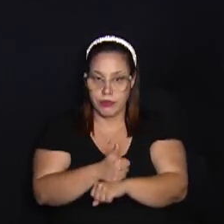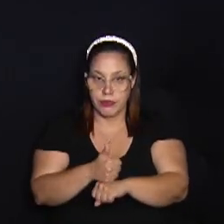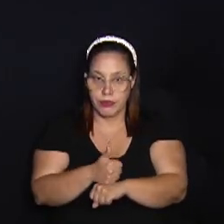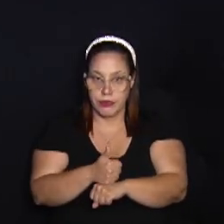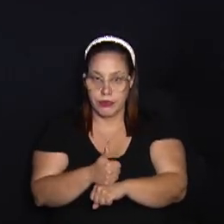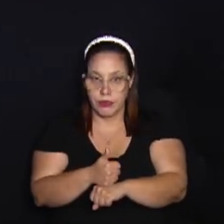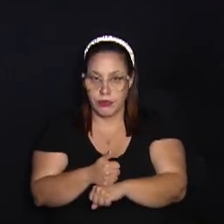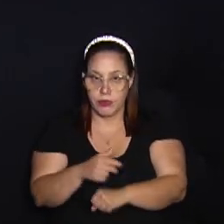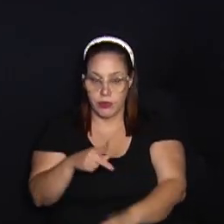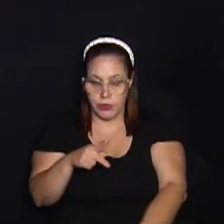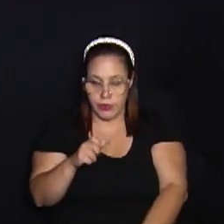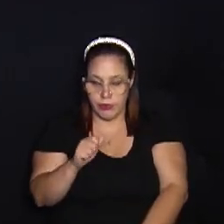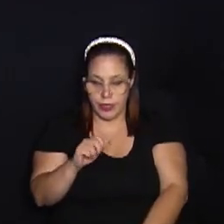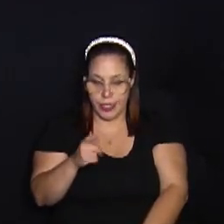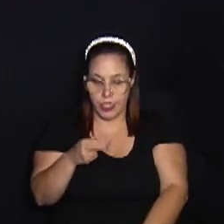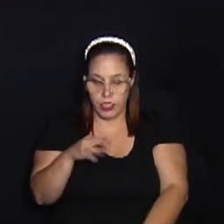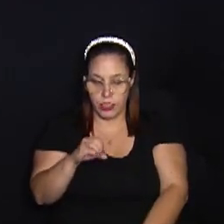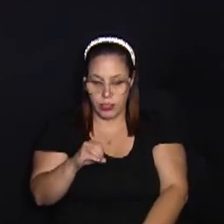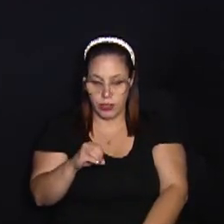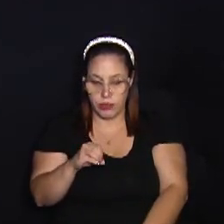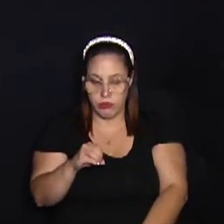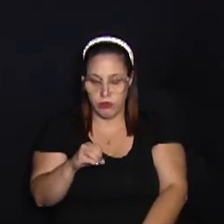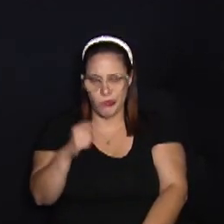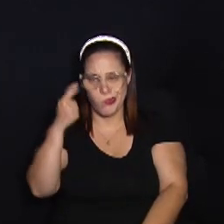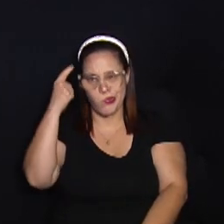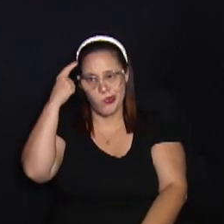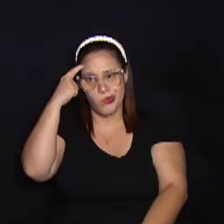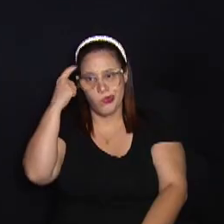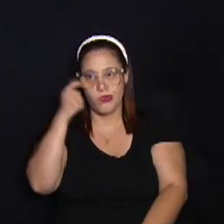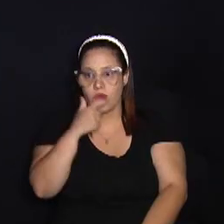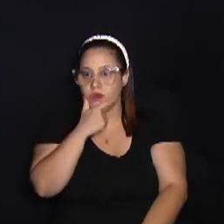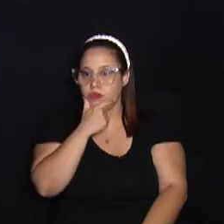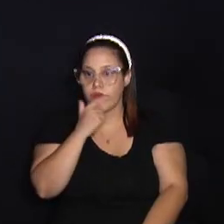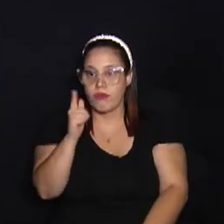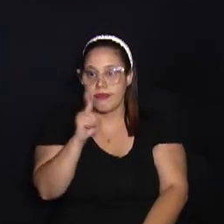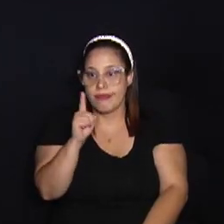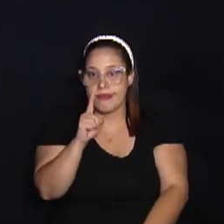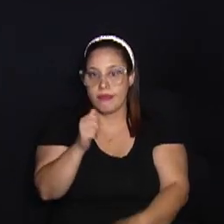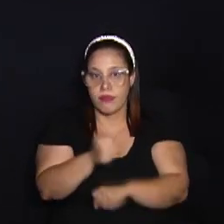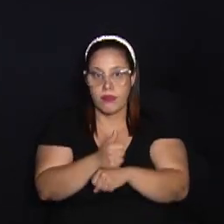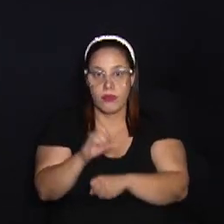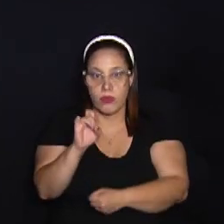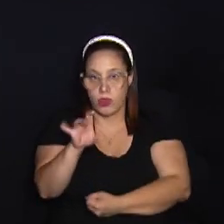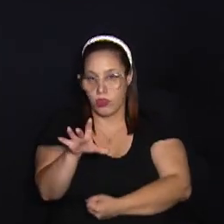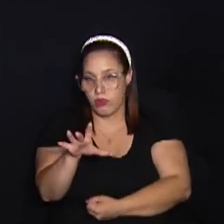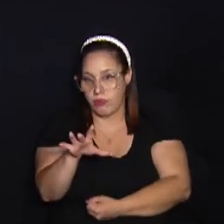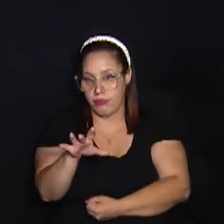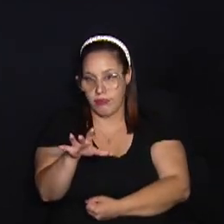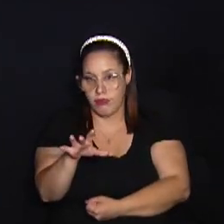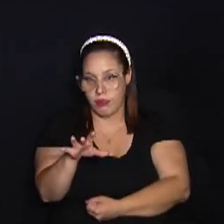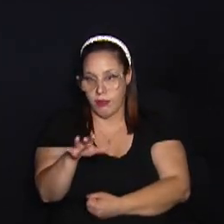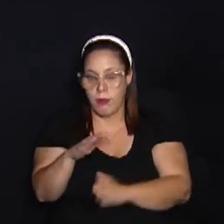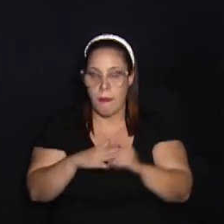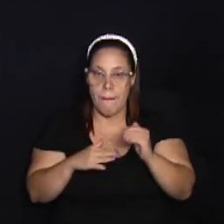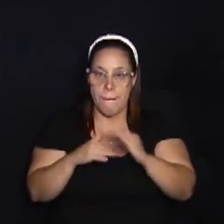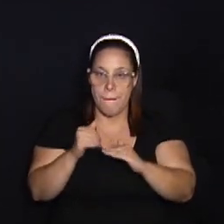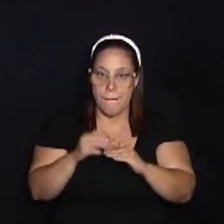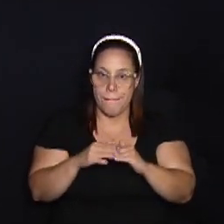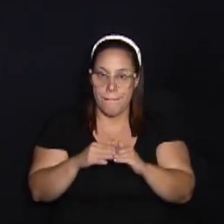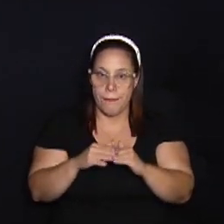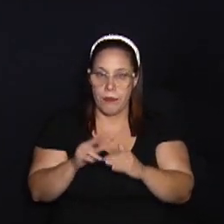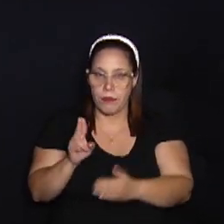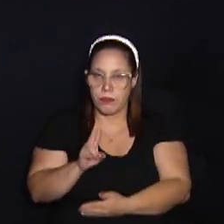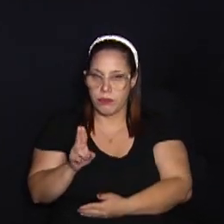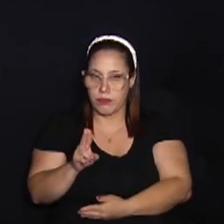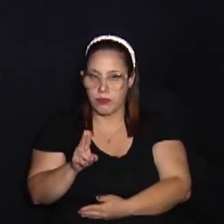profissional do paisagismo, né, ele pressupõe que ele não vai estar habilitado somente a atuar no